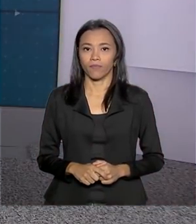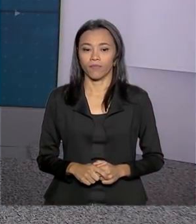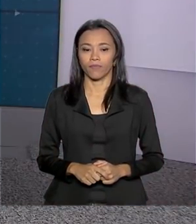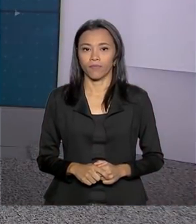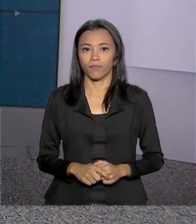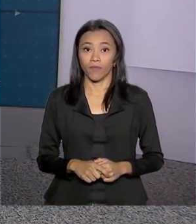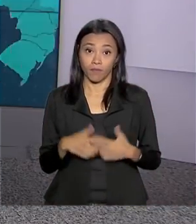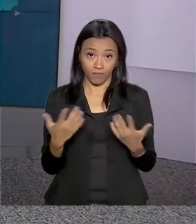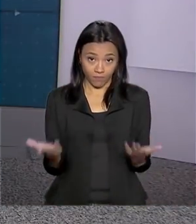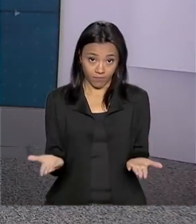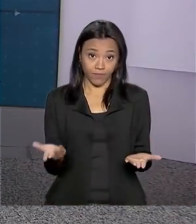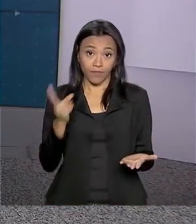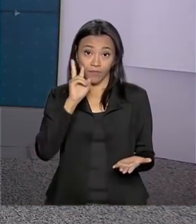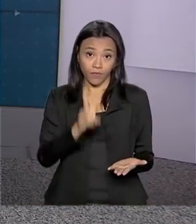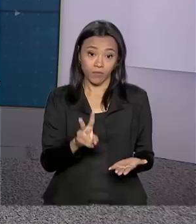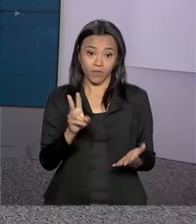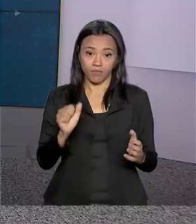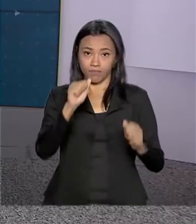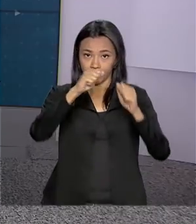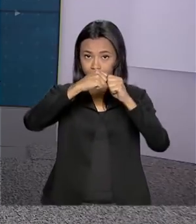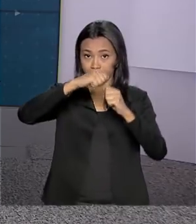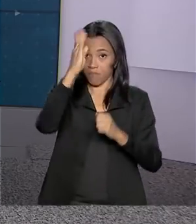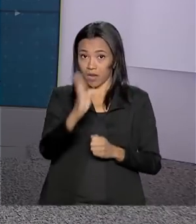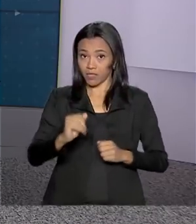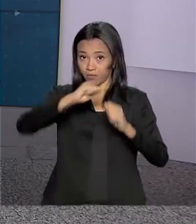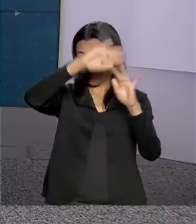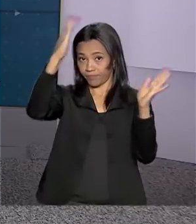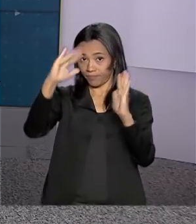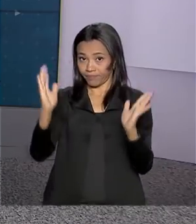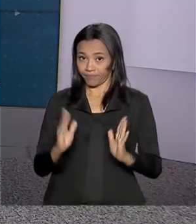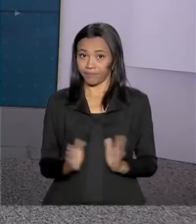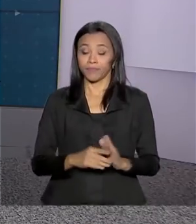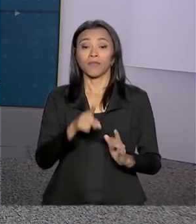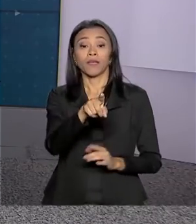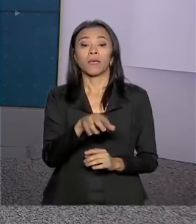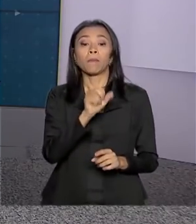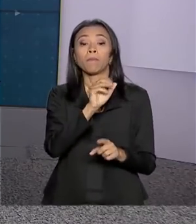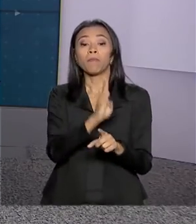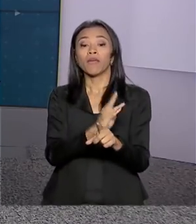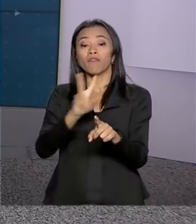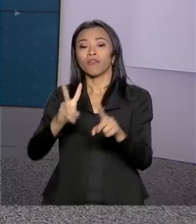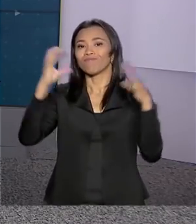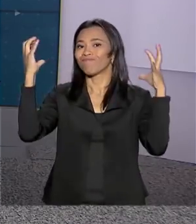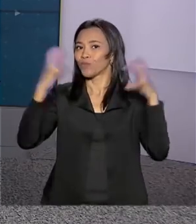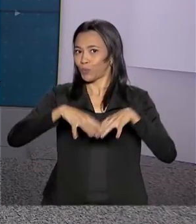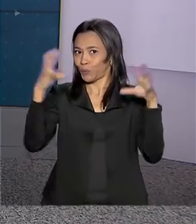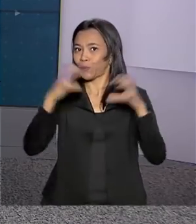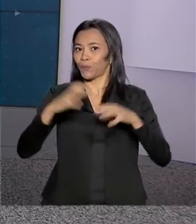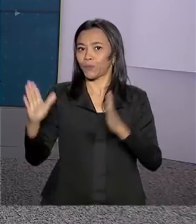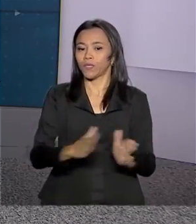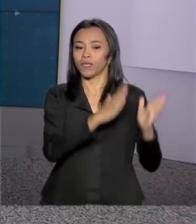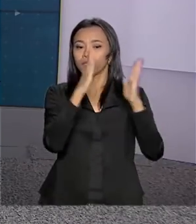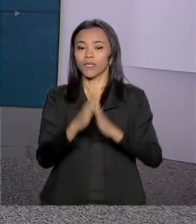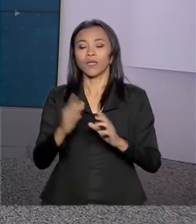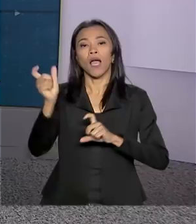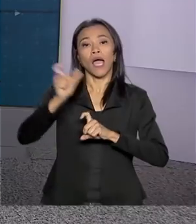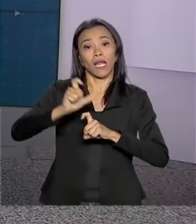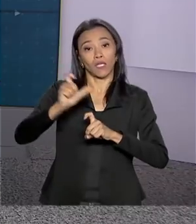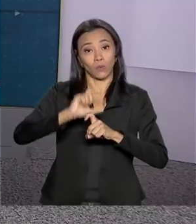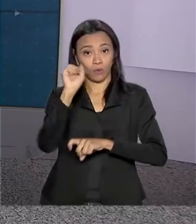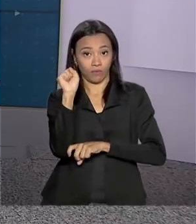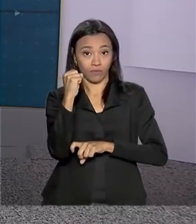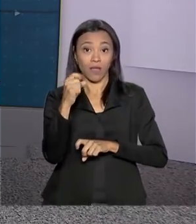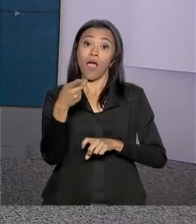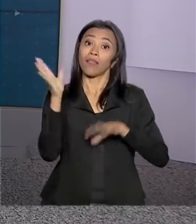bom vamos então ao mapa dá uma olhadinha em boa vista nós temos pancadas de chuva em aracaju chove de